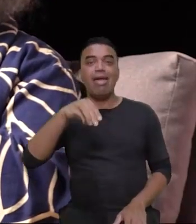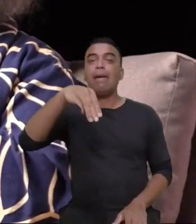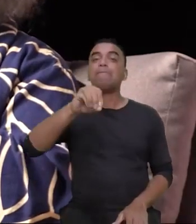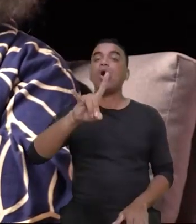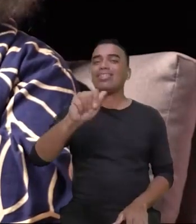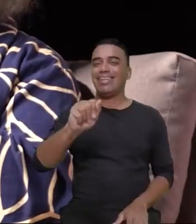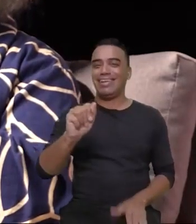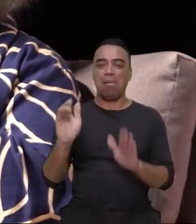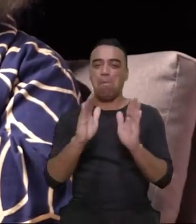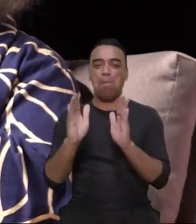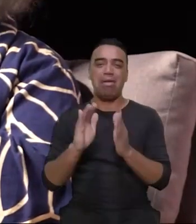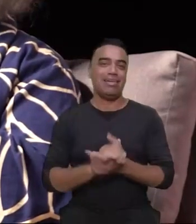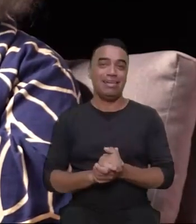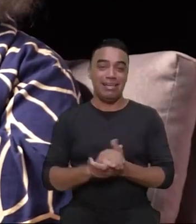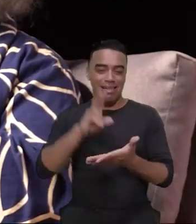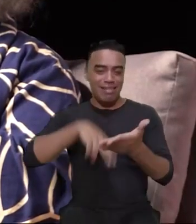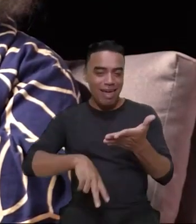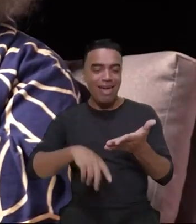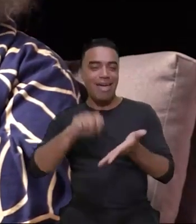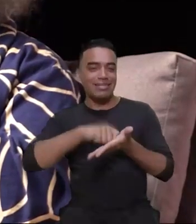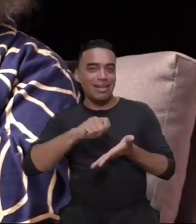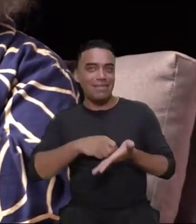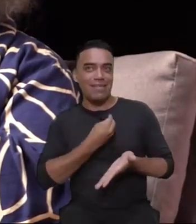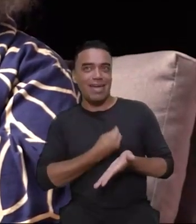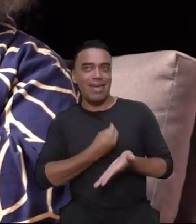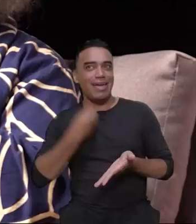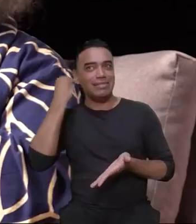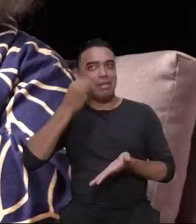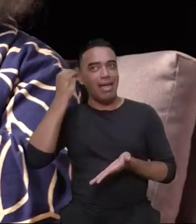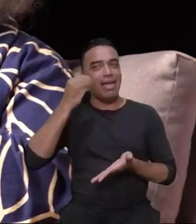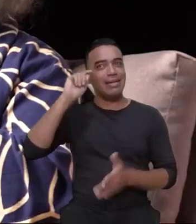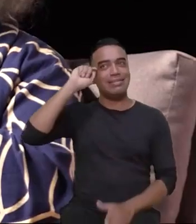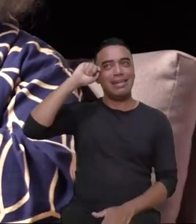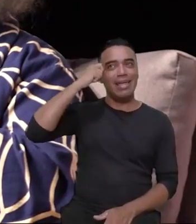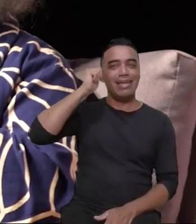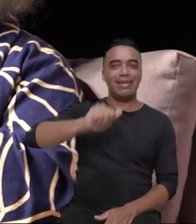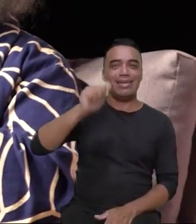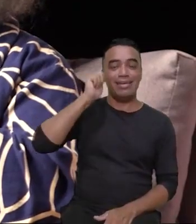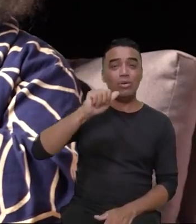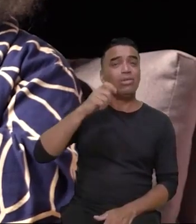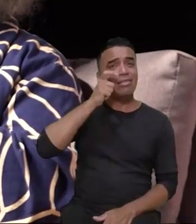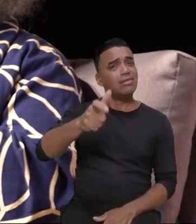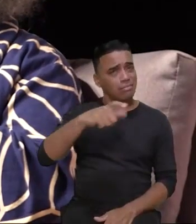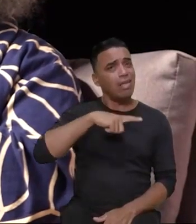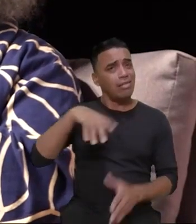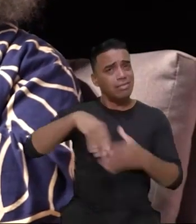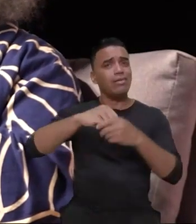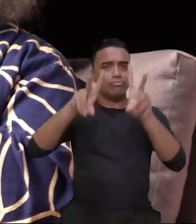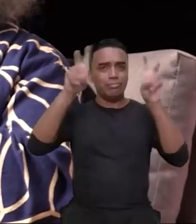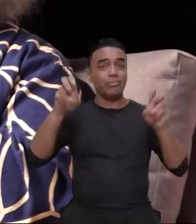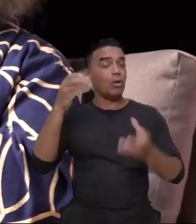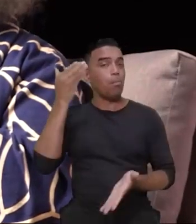né? É ler sobre escrevivência, tem muita coisa interessante sobre escrevivência, e